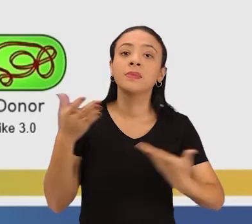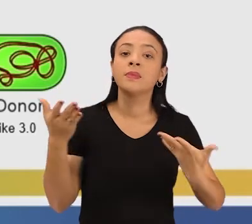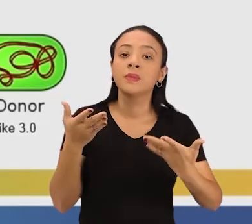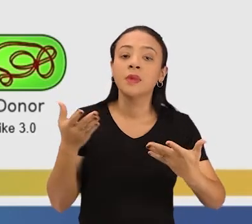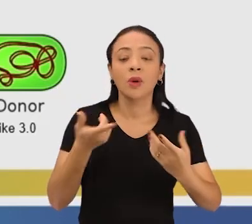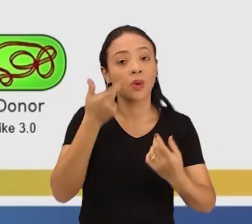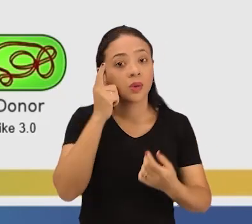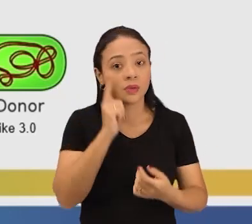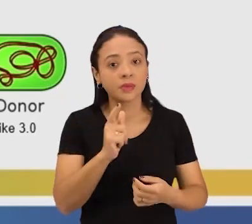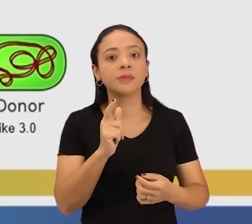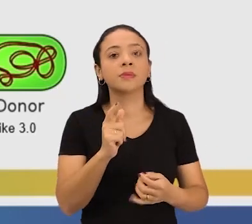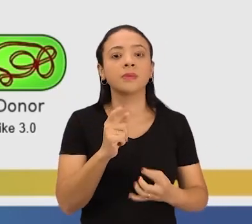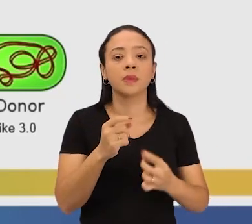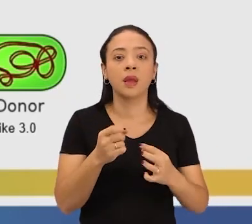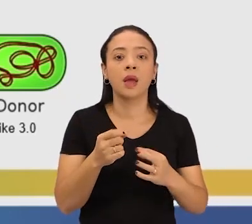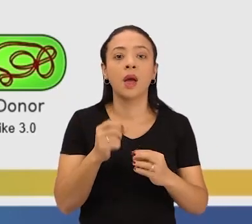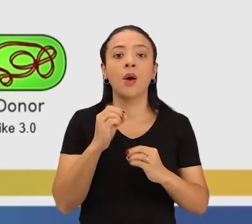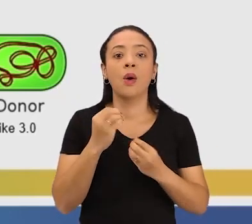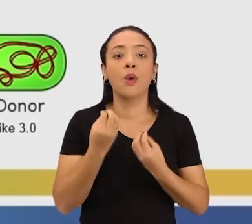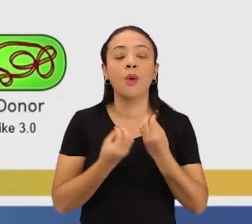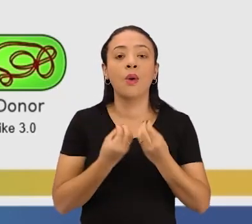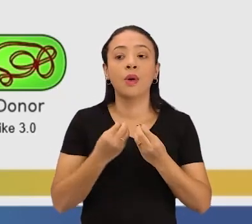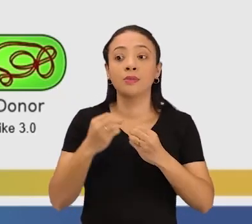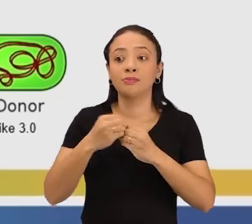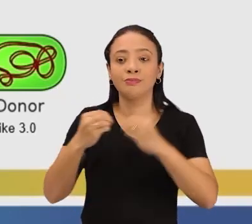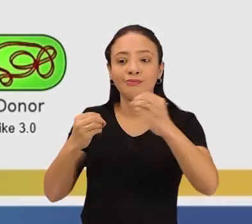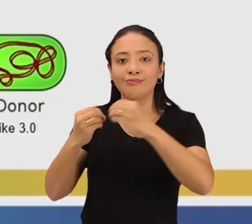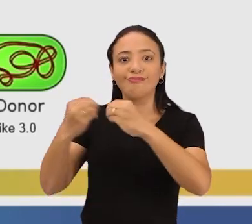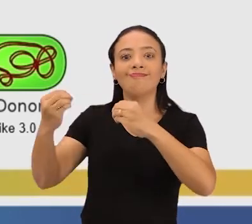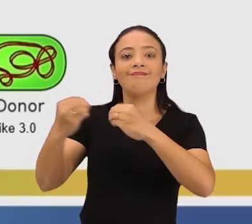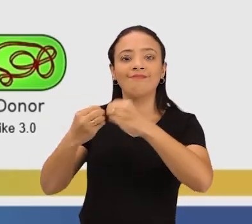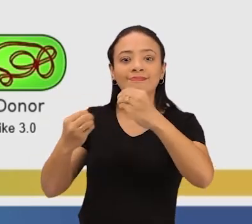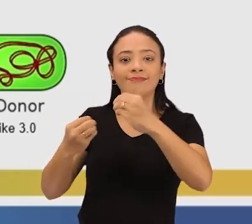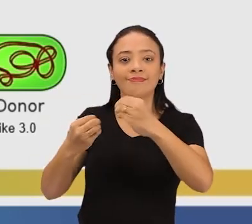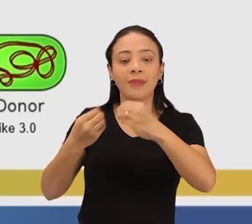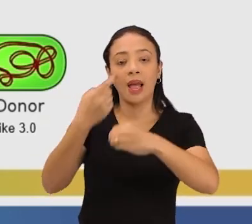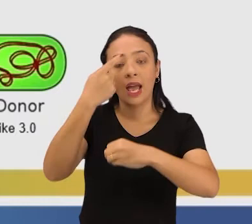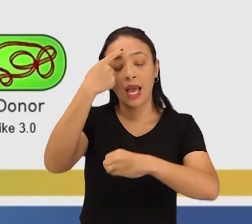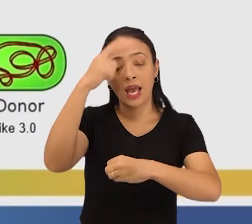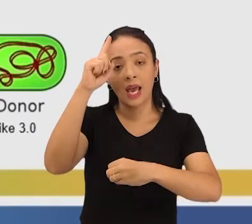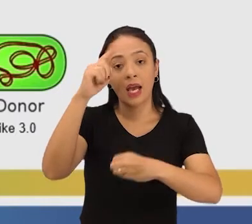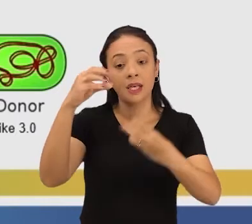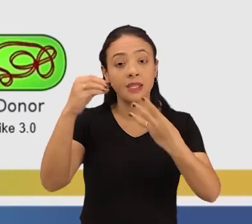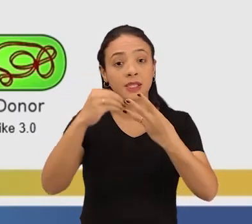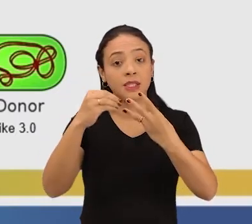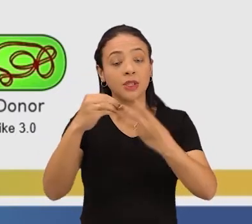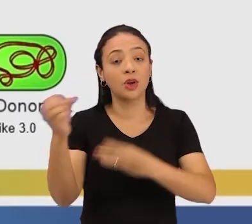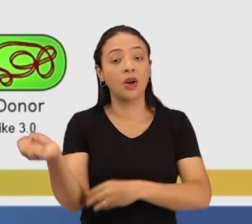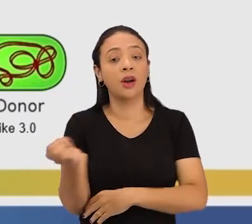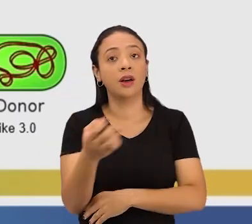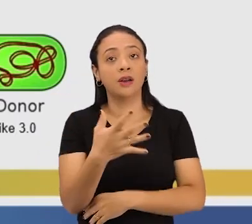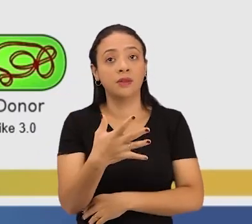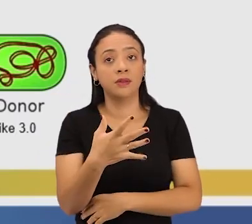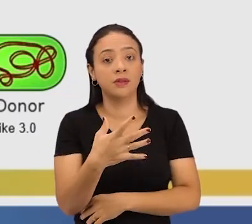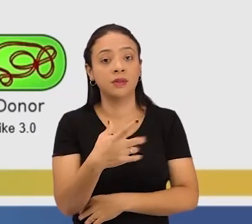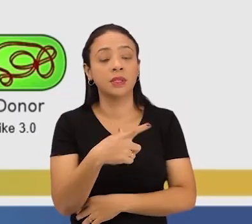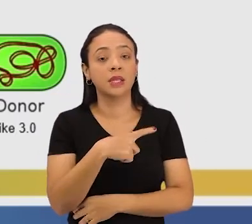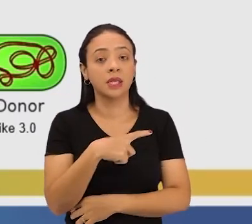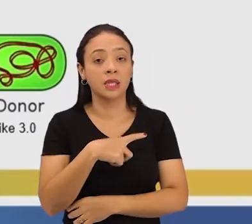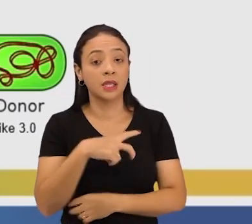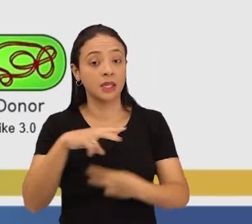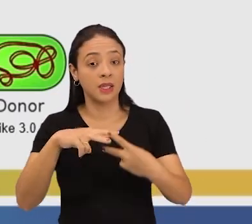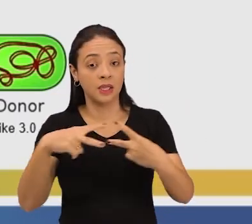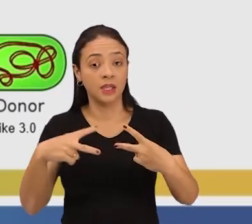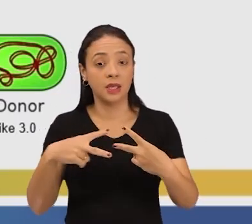se reproduzindo assexuadamente, originando células filhas, ou seja, novas células com material